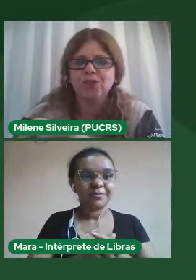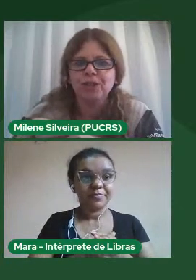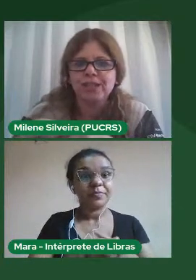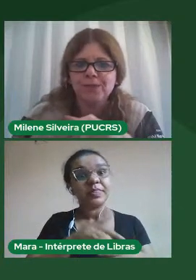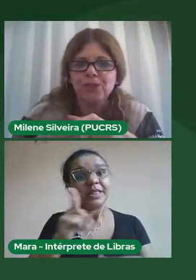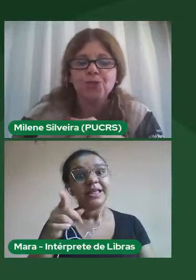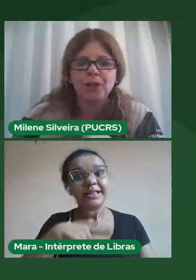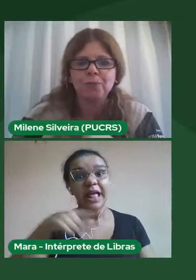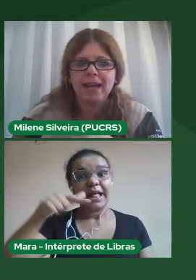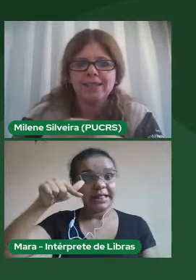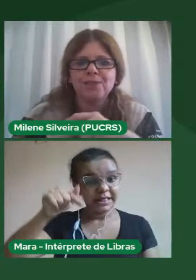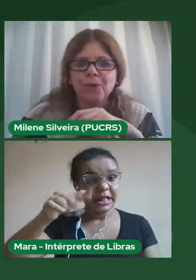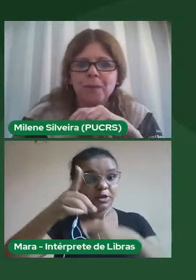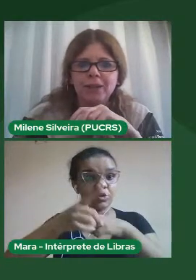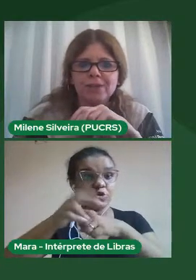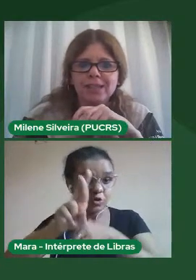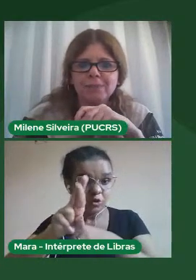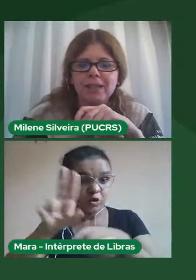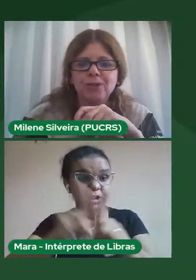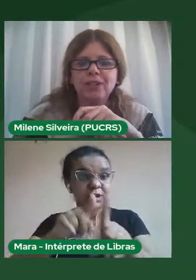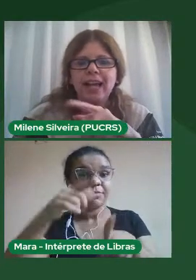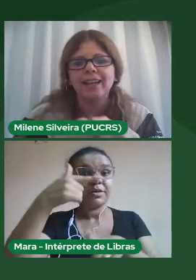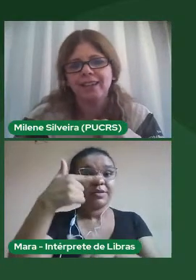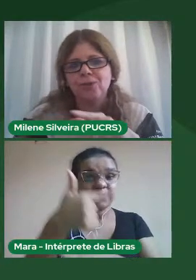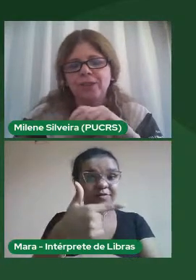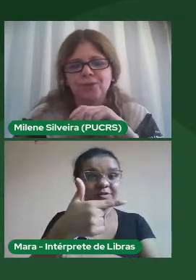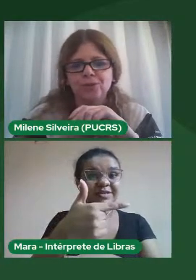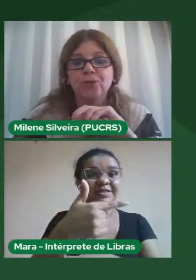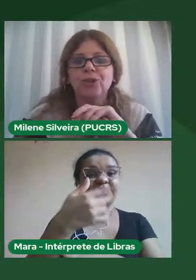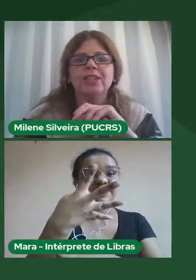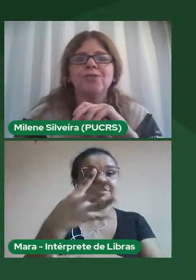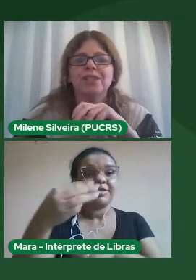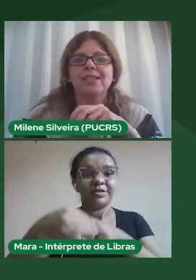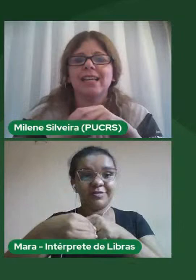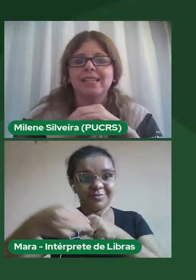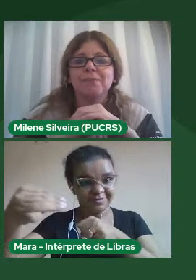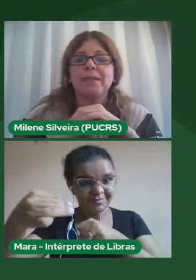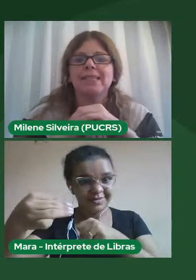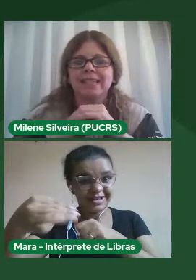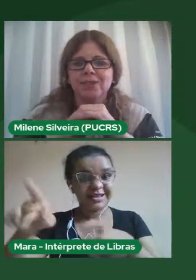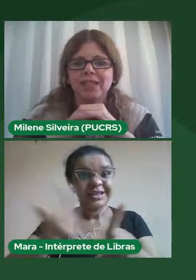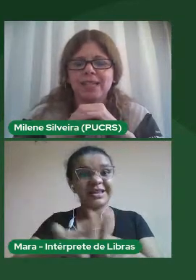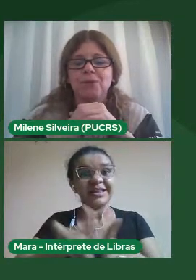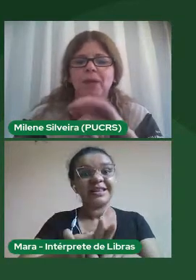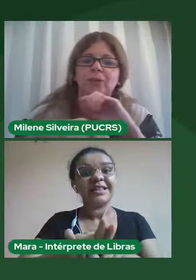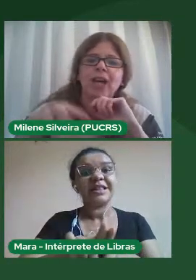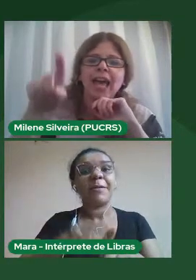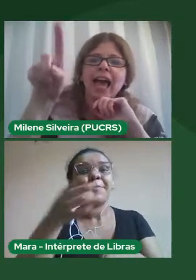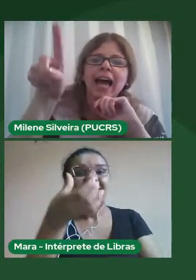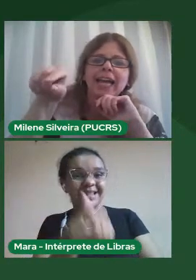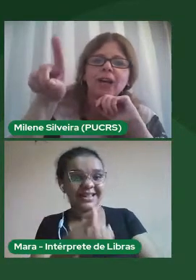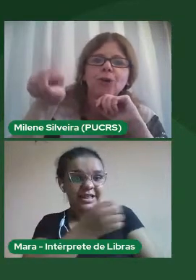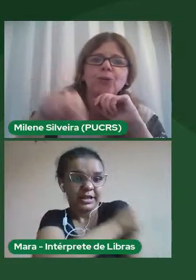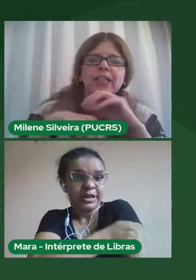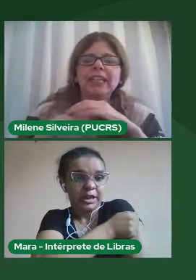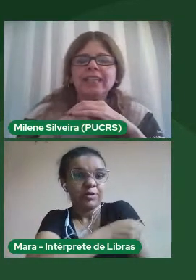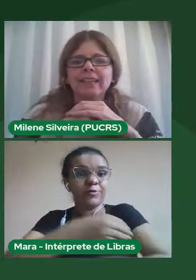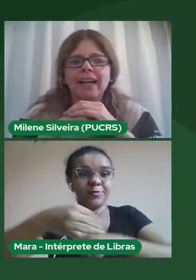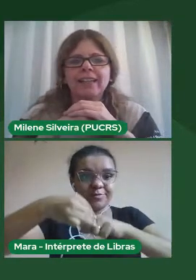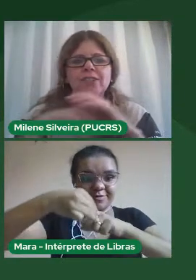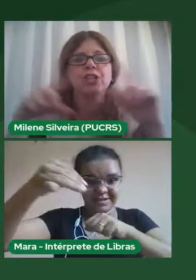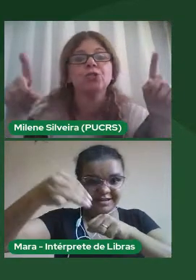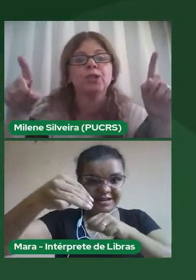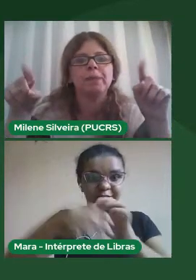7 doutores e 24 mestres formados nesse período, né? E 4 doutorandos e 6 mestrandos nesse momento. Aquela